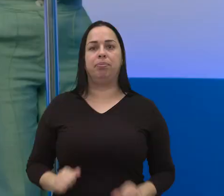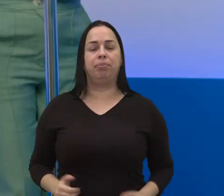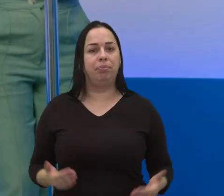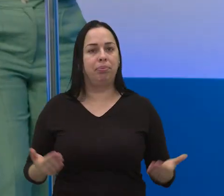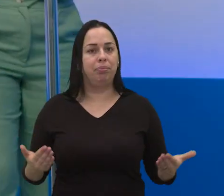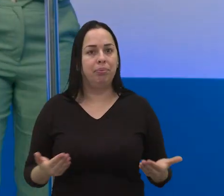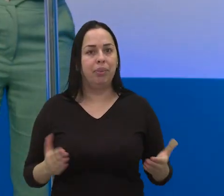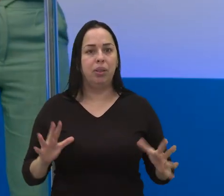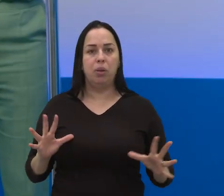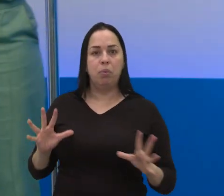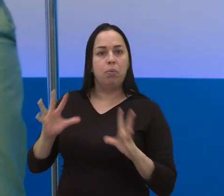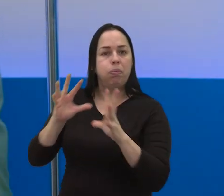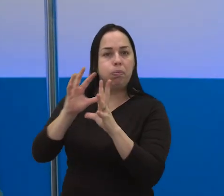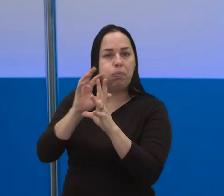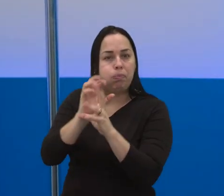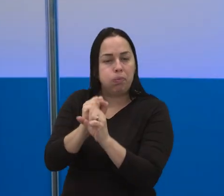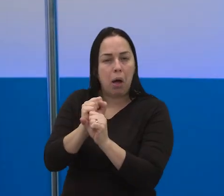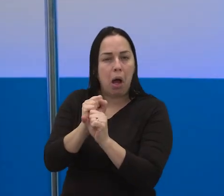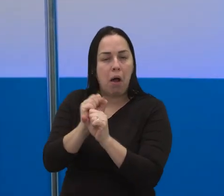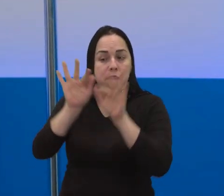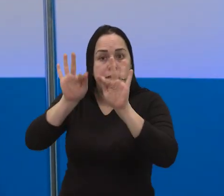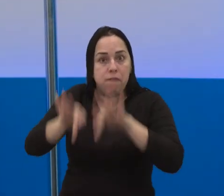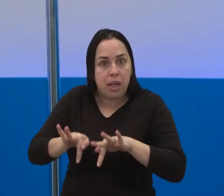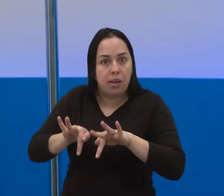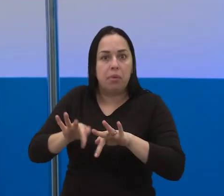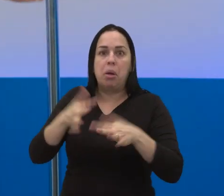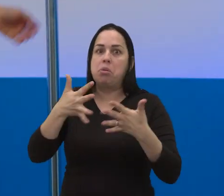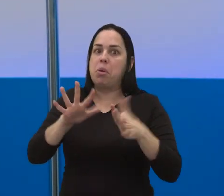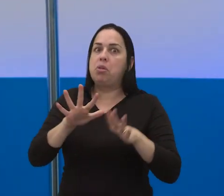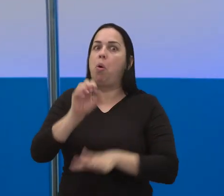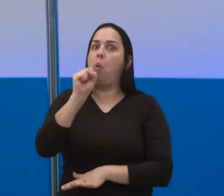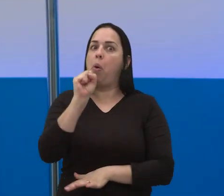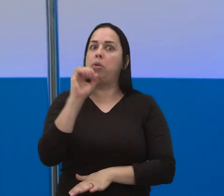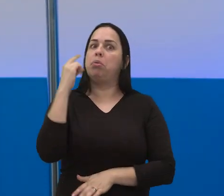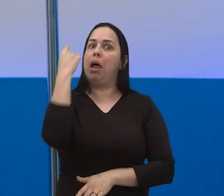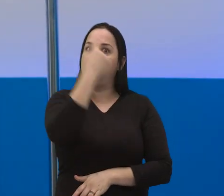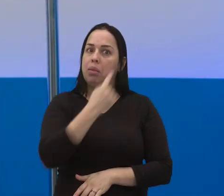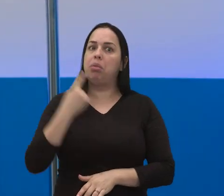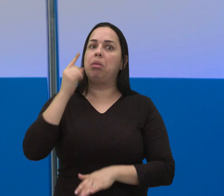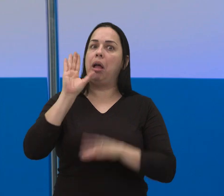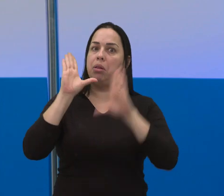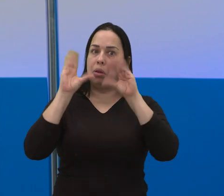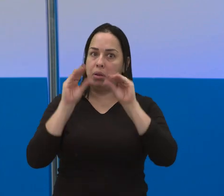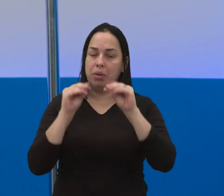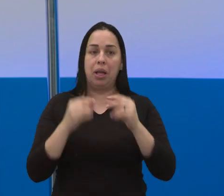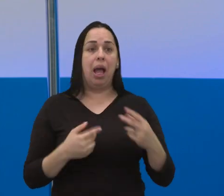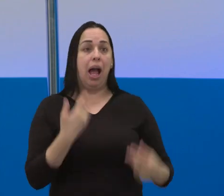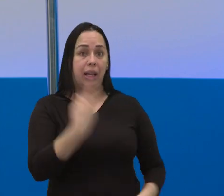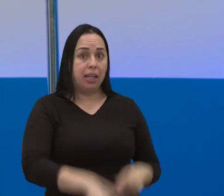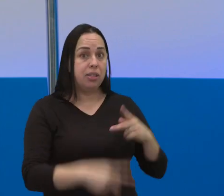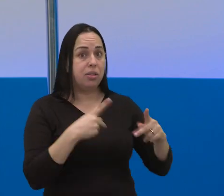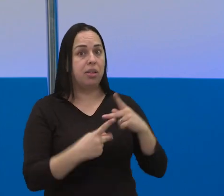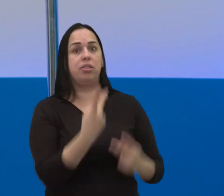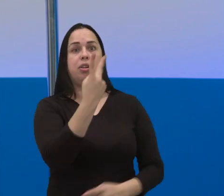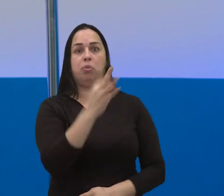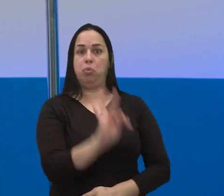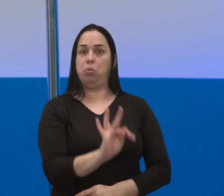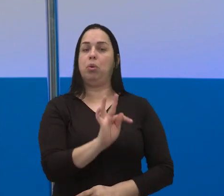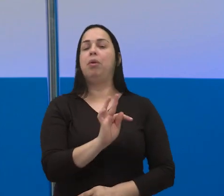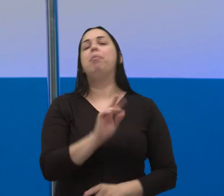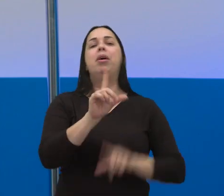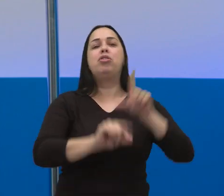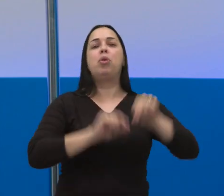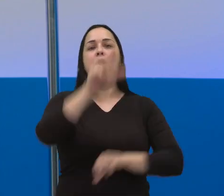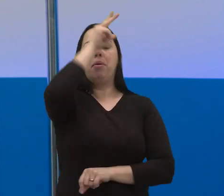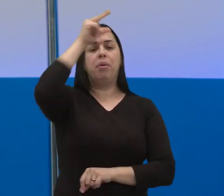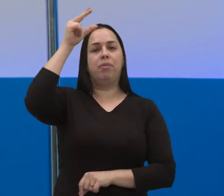isso. E a apuração dos votos terminou por volta das 8 horas da noite. Em São José, teremos segundo turno para a escolha do